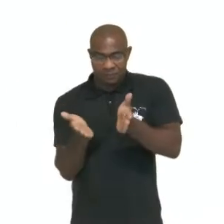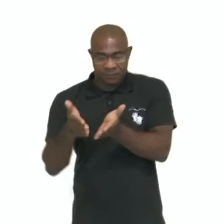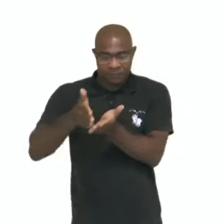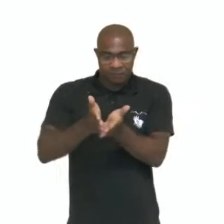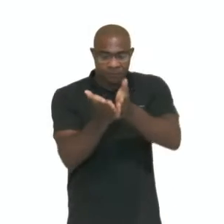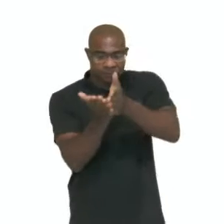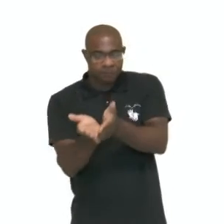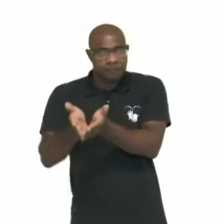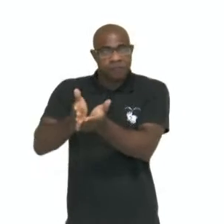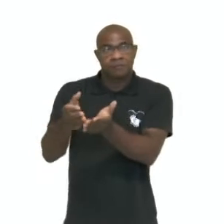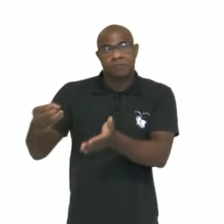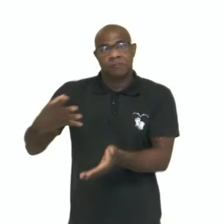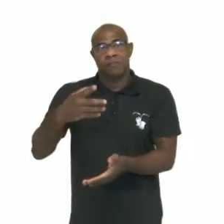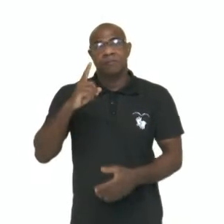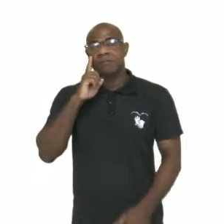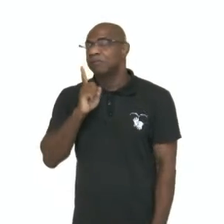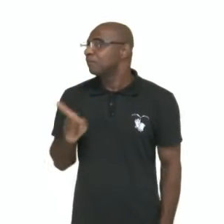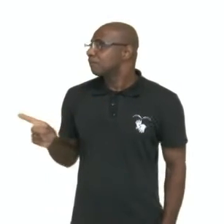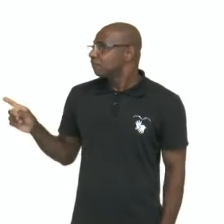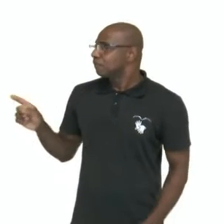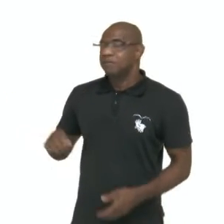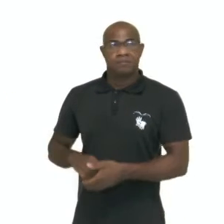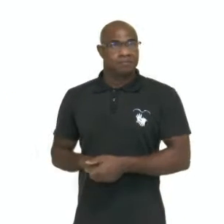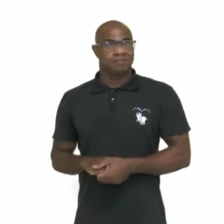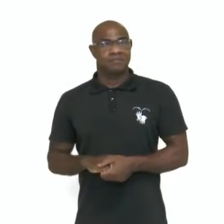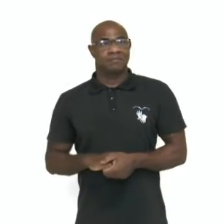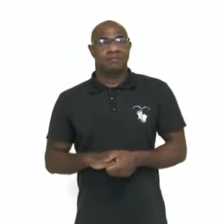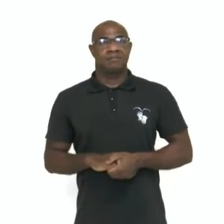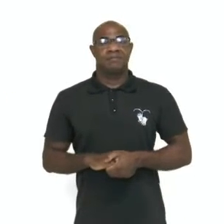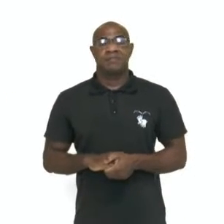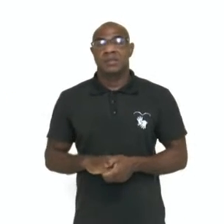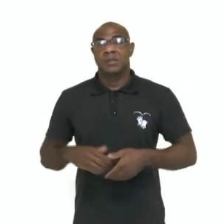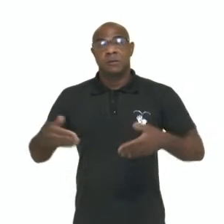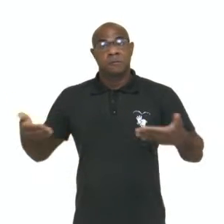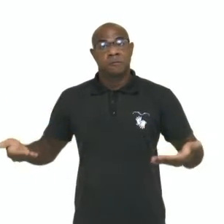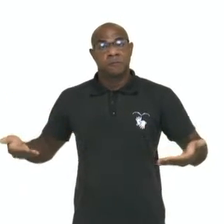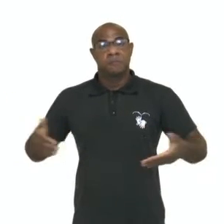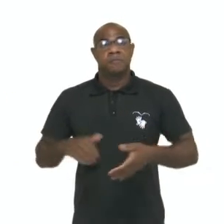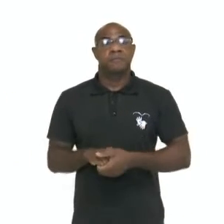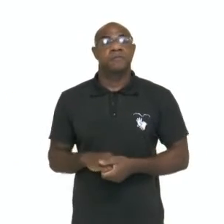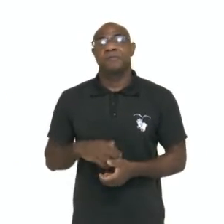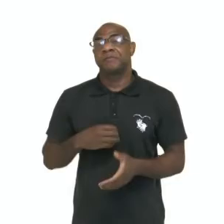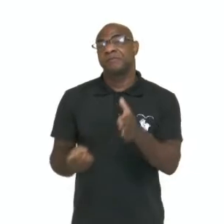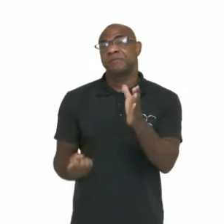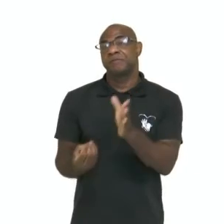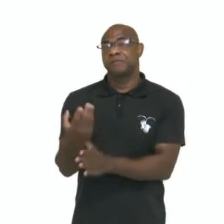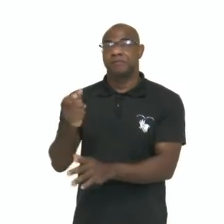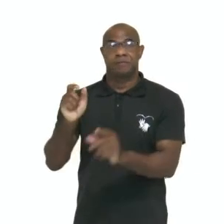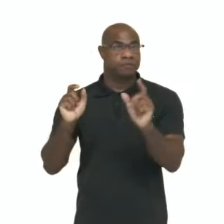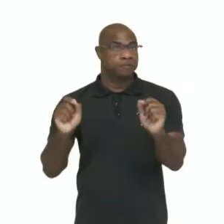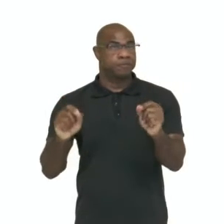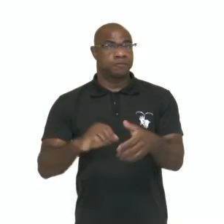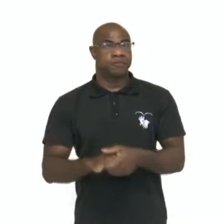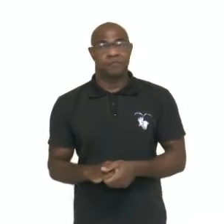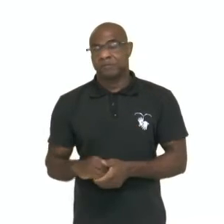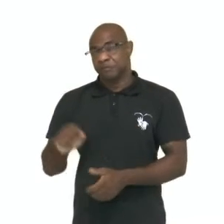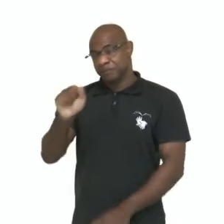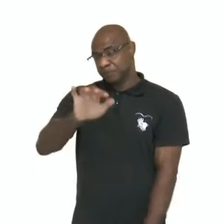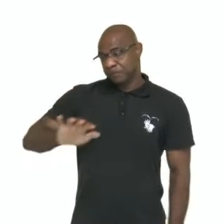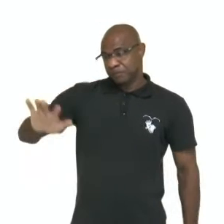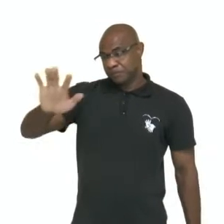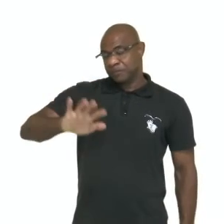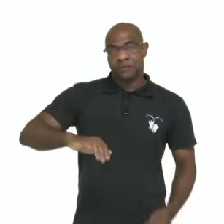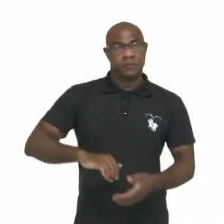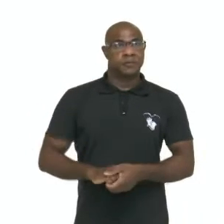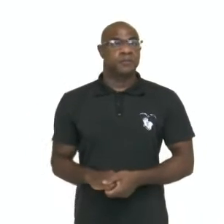redução dessa calota, né, de gelo da região ártica, surgiu, por exemplo, na região ali